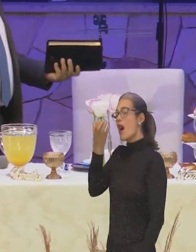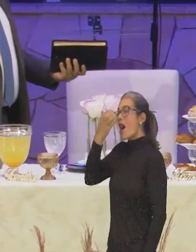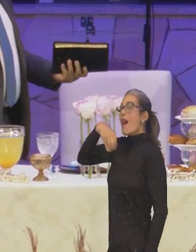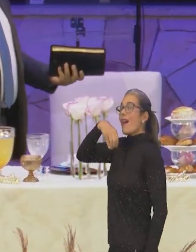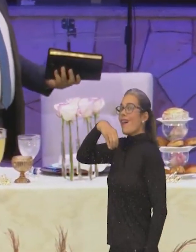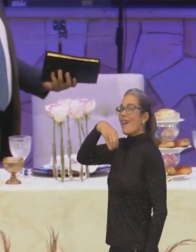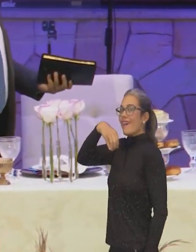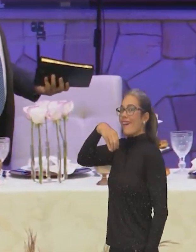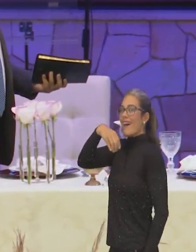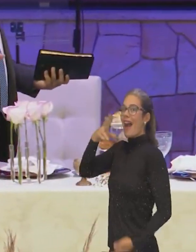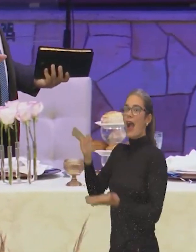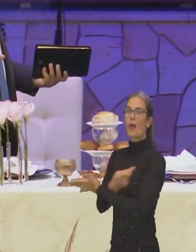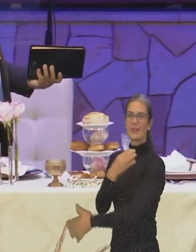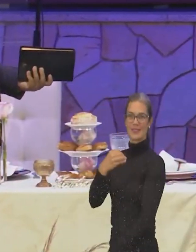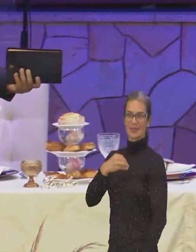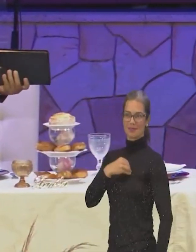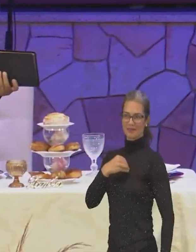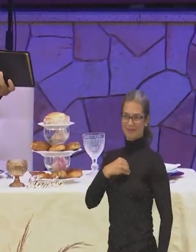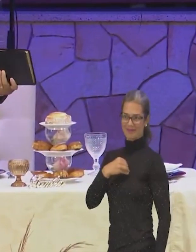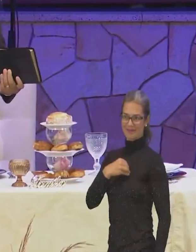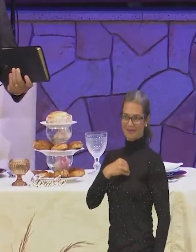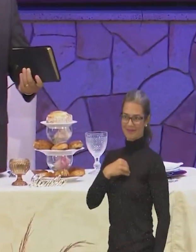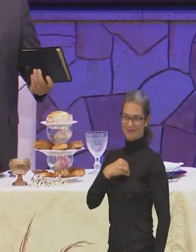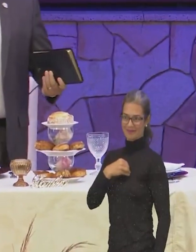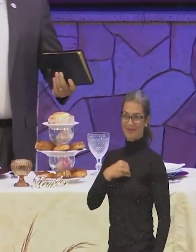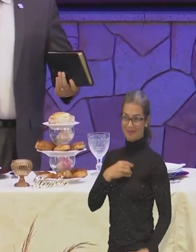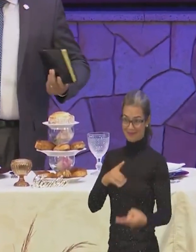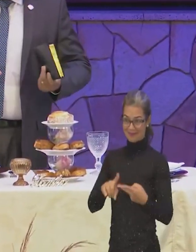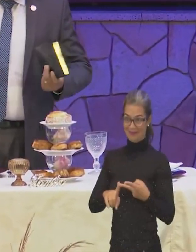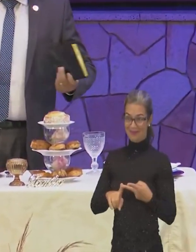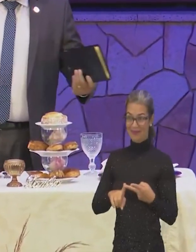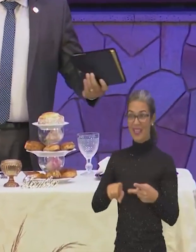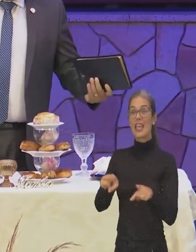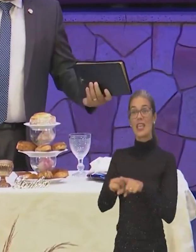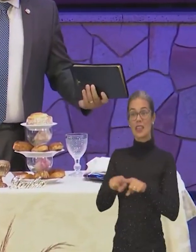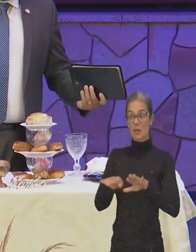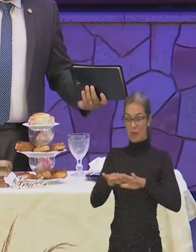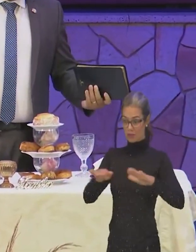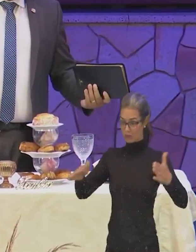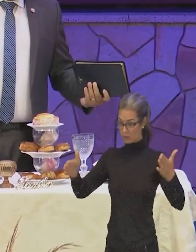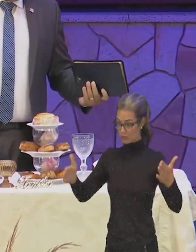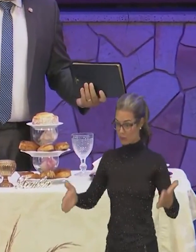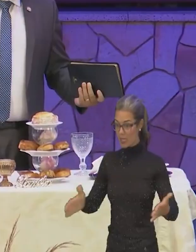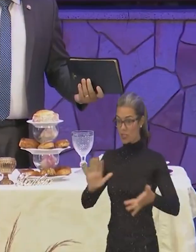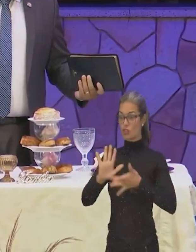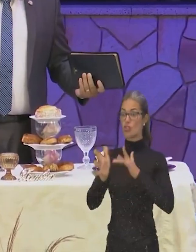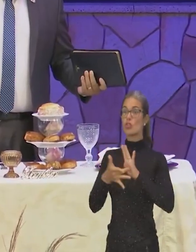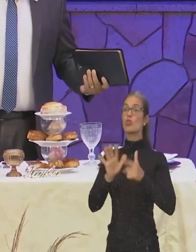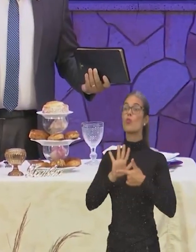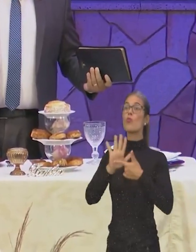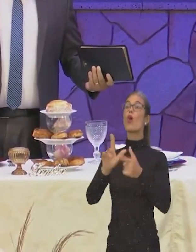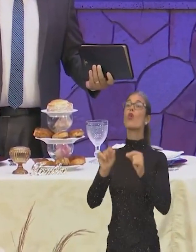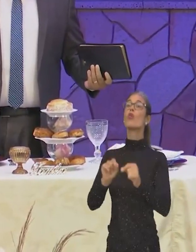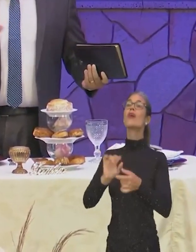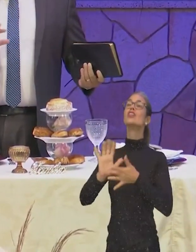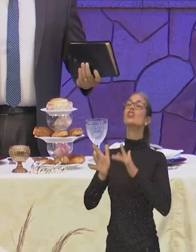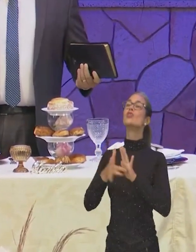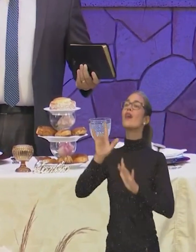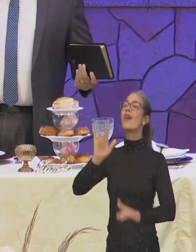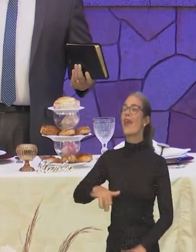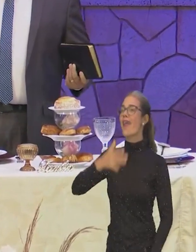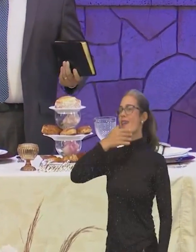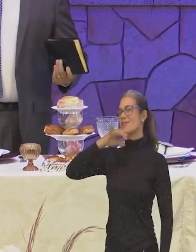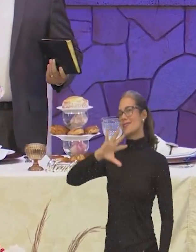ceia que Jesus mostra que Ele era o Redentor, o Salvador do mundo. E que nós